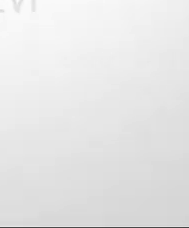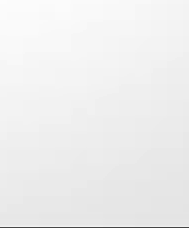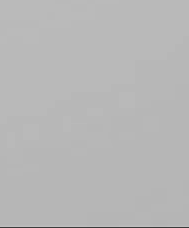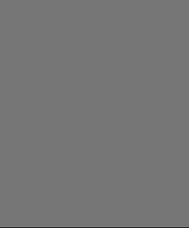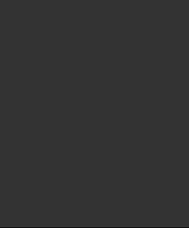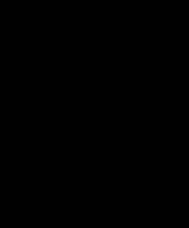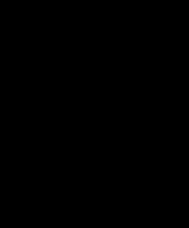7.1